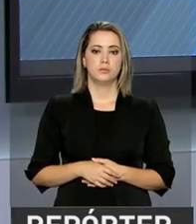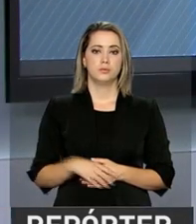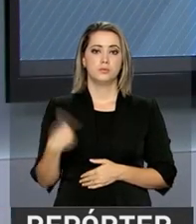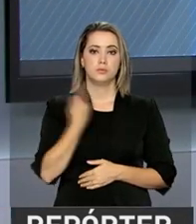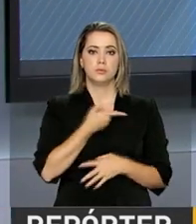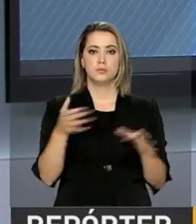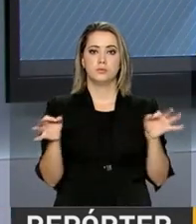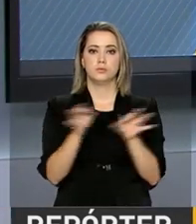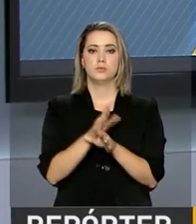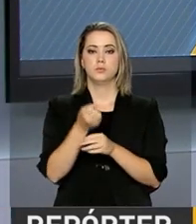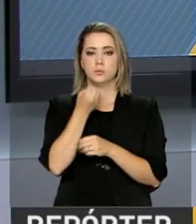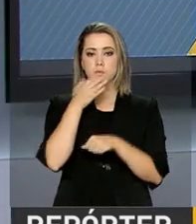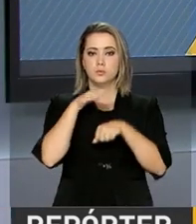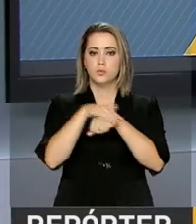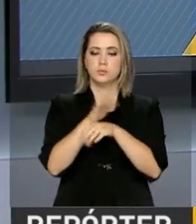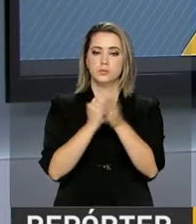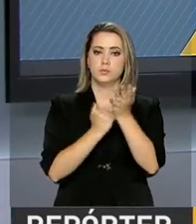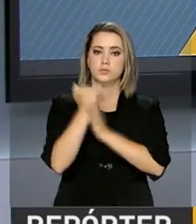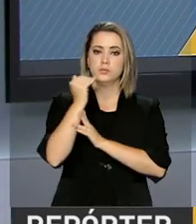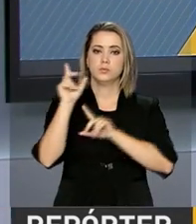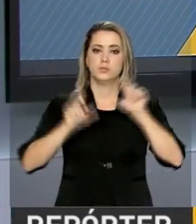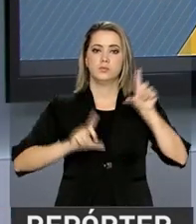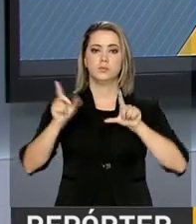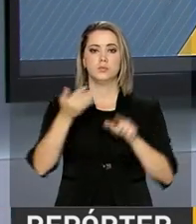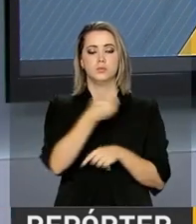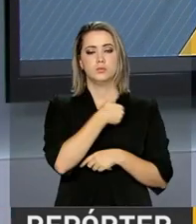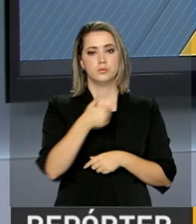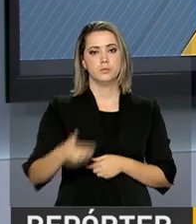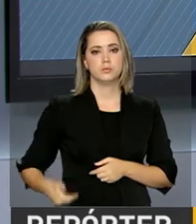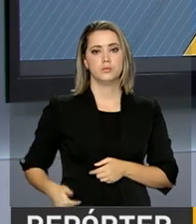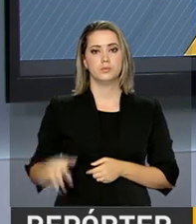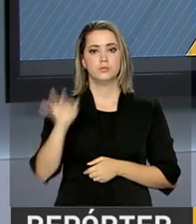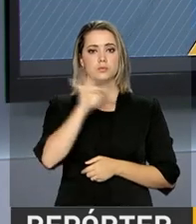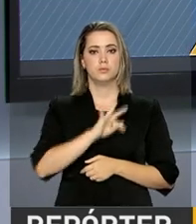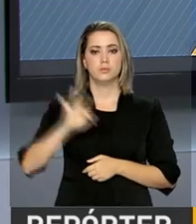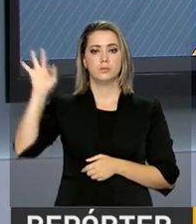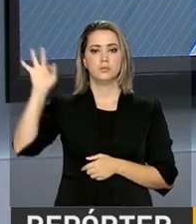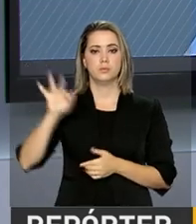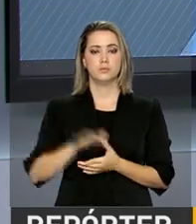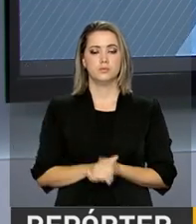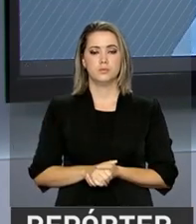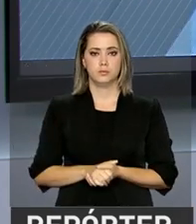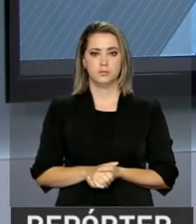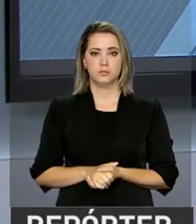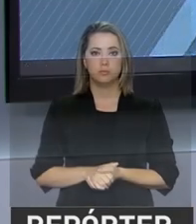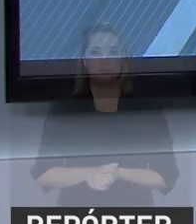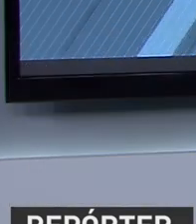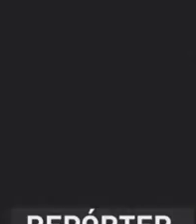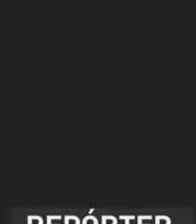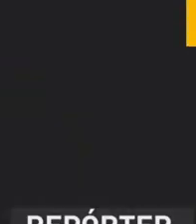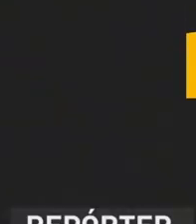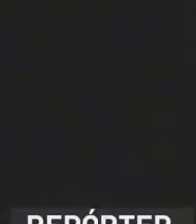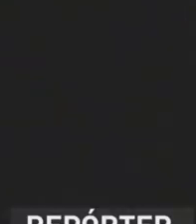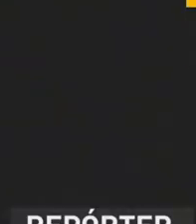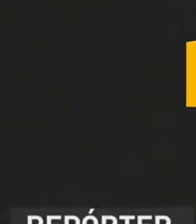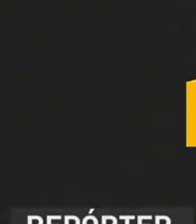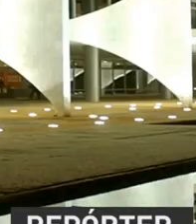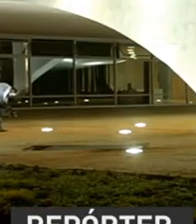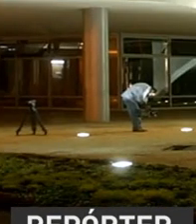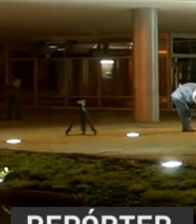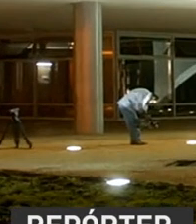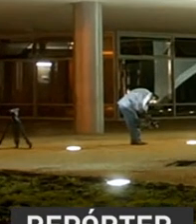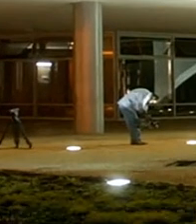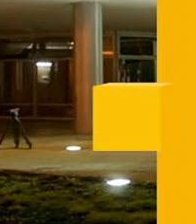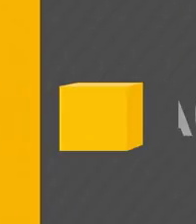Nós ficamos por aqui, uma boa noite e continue com a gente na NBR, a TV do Governo Federal.